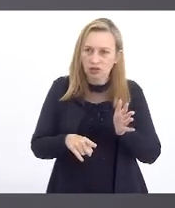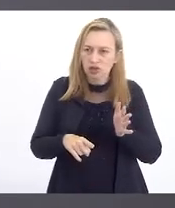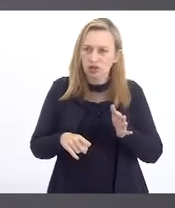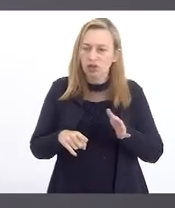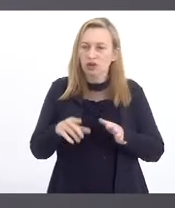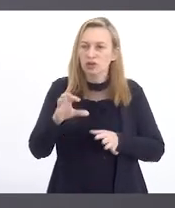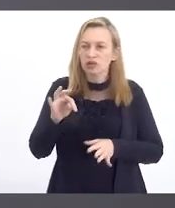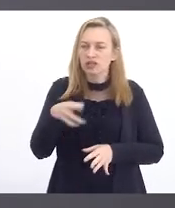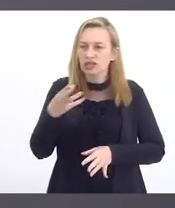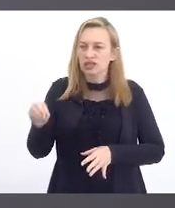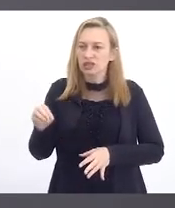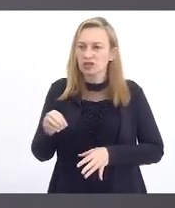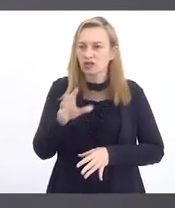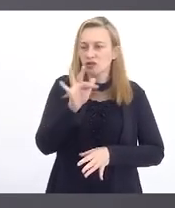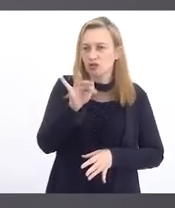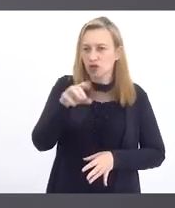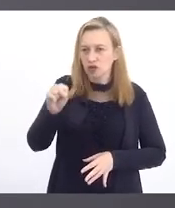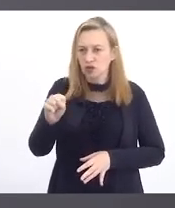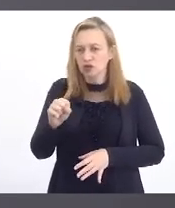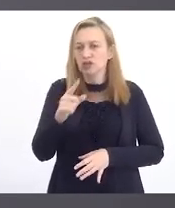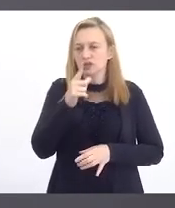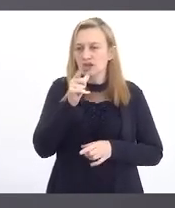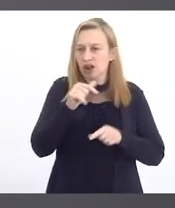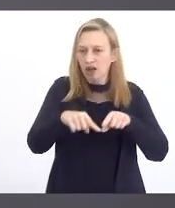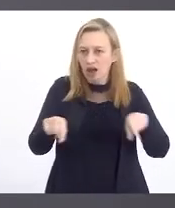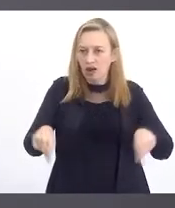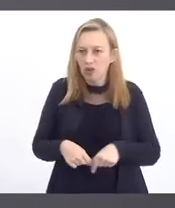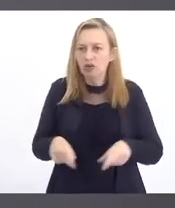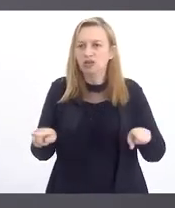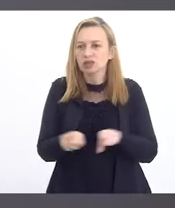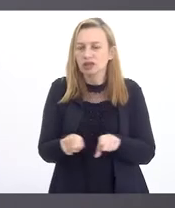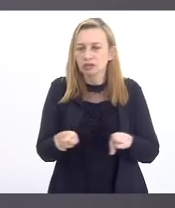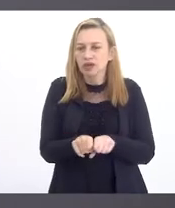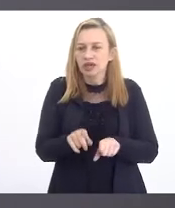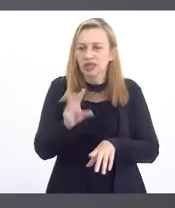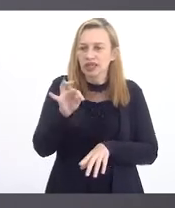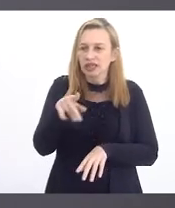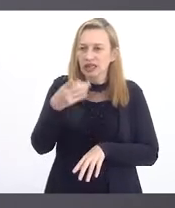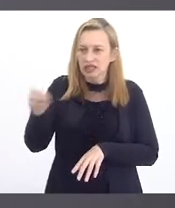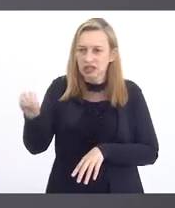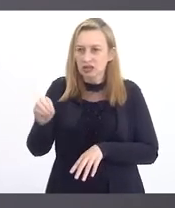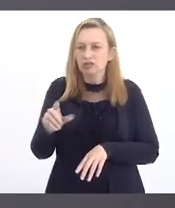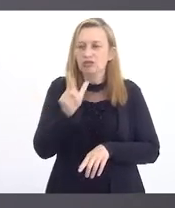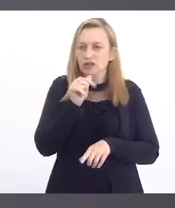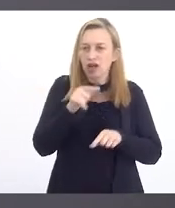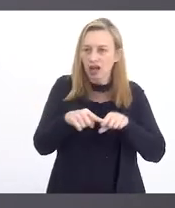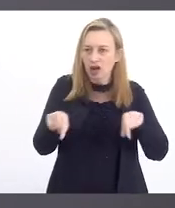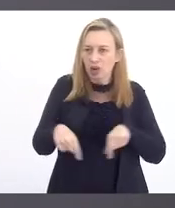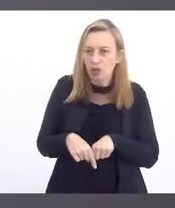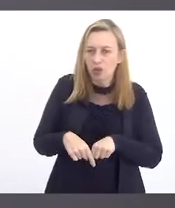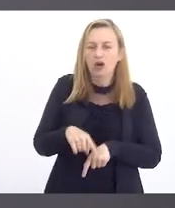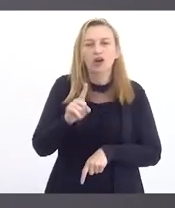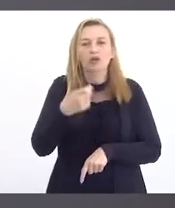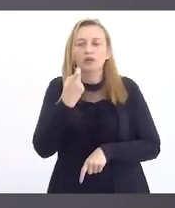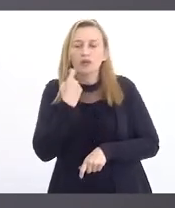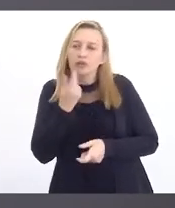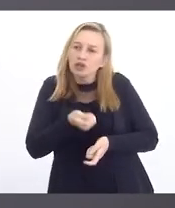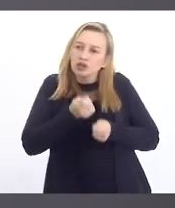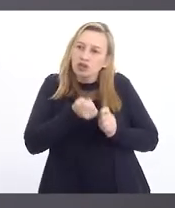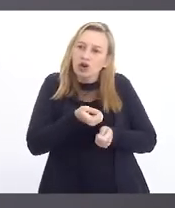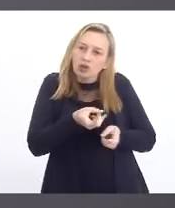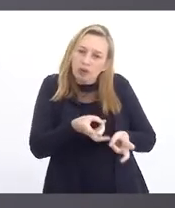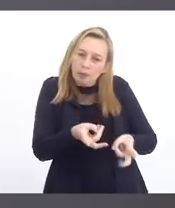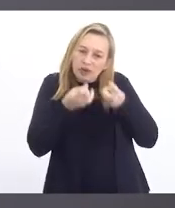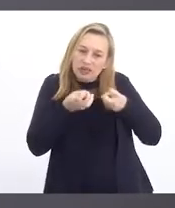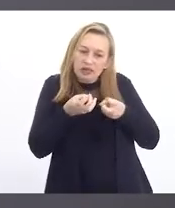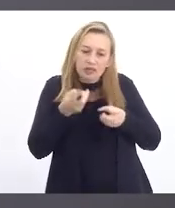fósforo na lagoa, quanto a diminuição do tempo de detenção dentro da lagoa. Então, isso aí é um dos fatores que, inclusive, o pescador consegue perceber